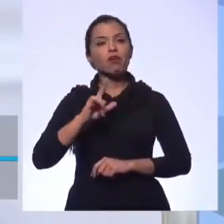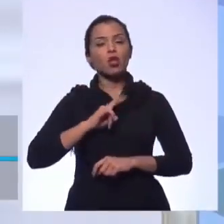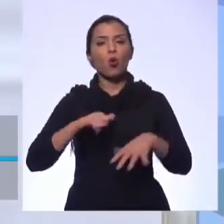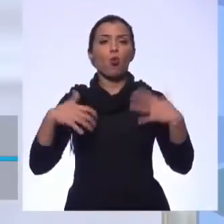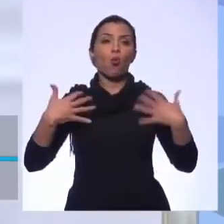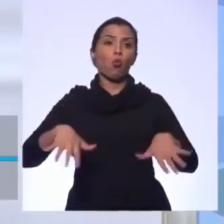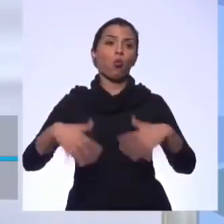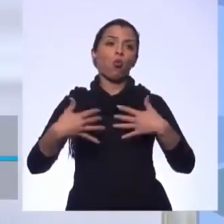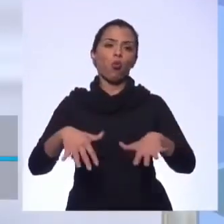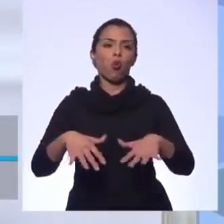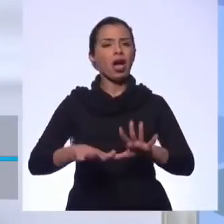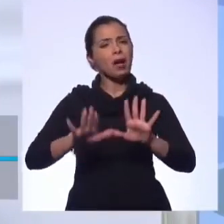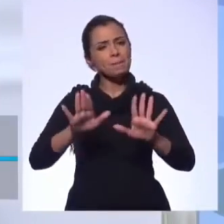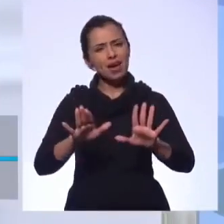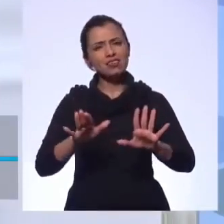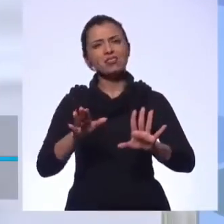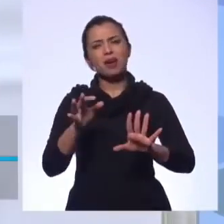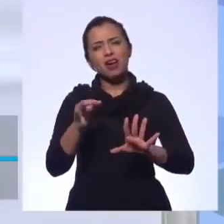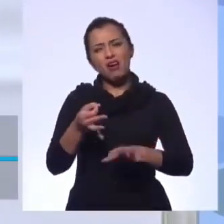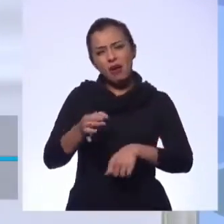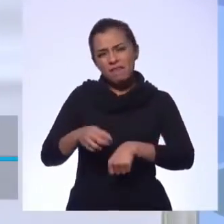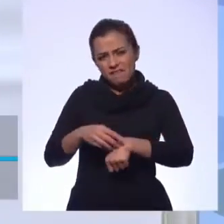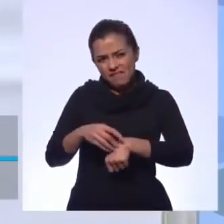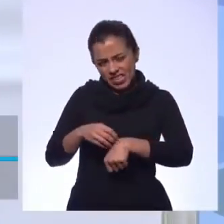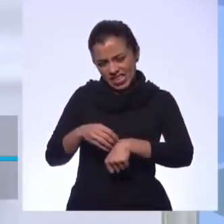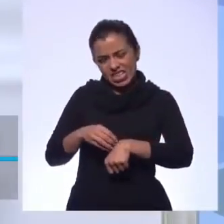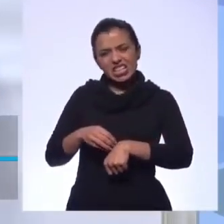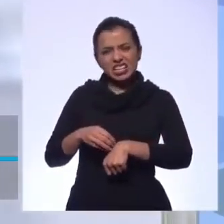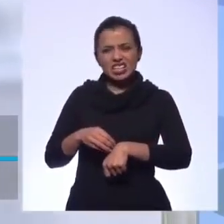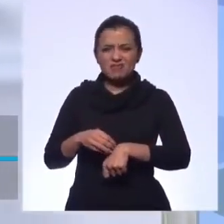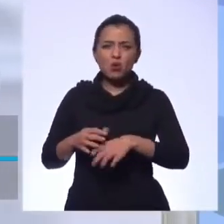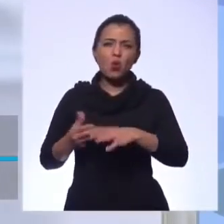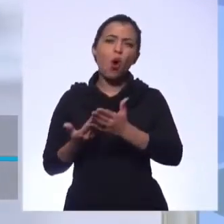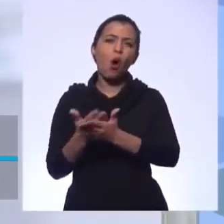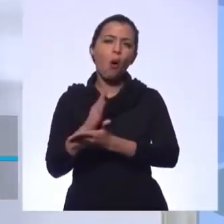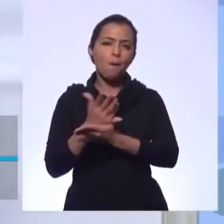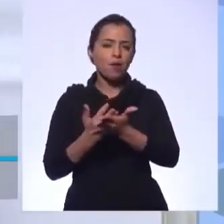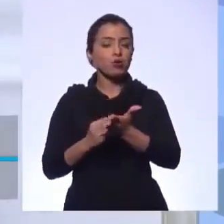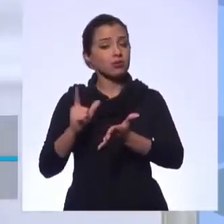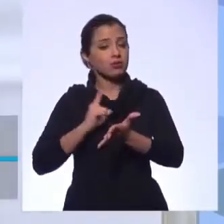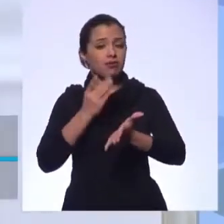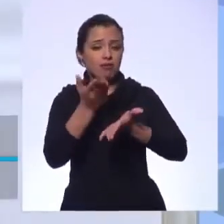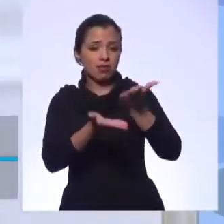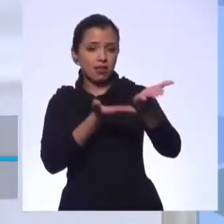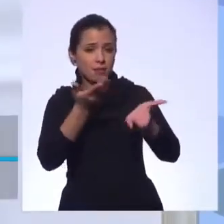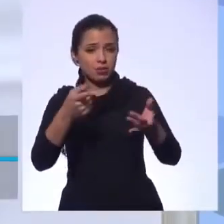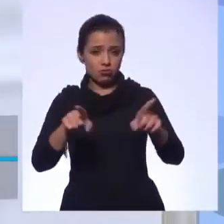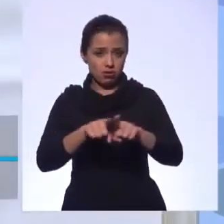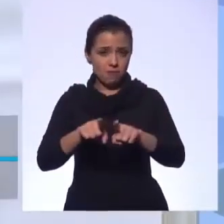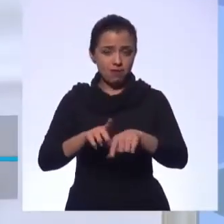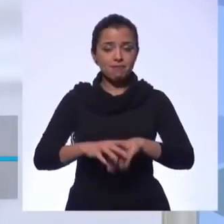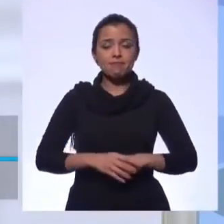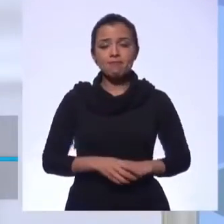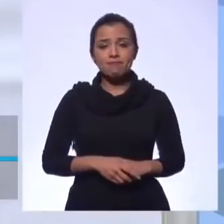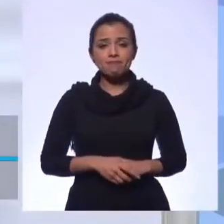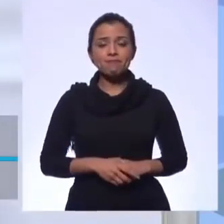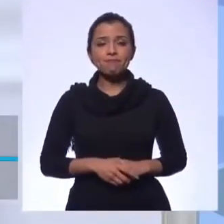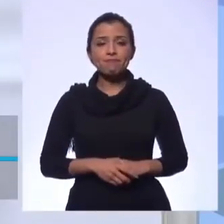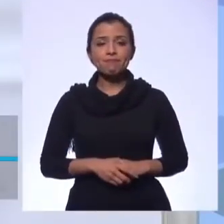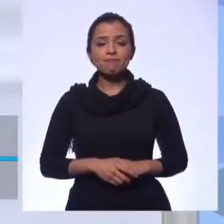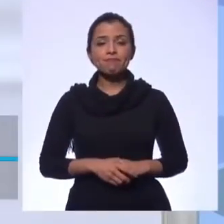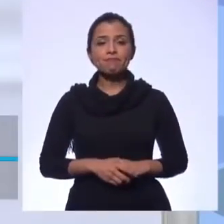gravidade maior, né? Mas a feridinha mesmo que pode incomodar e tal. Tá? E aí tem os tratamentos aí em relação ao sintoma. Tá bom?